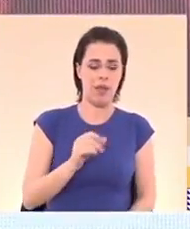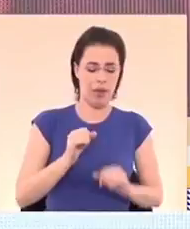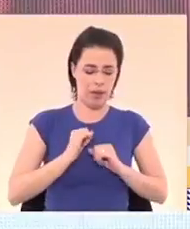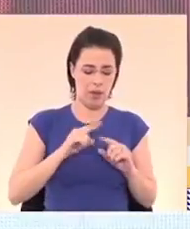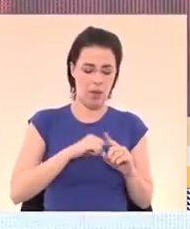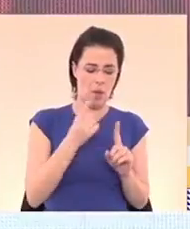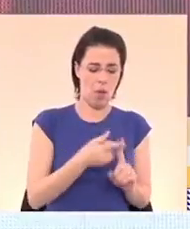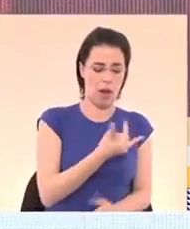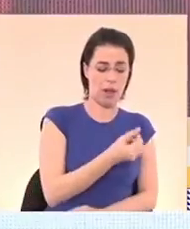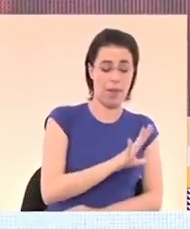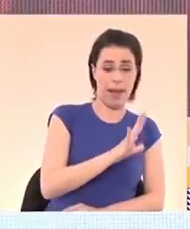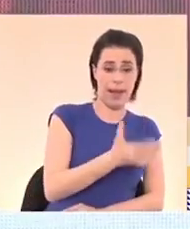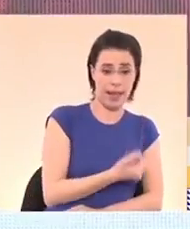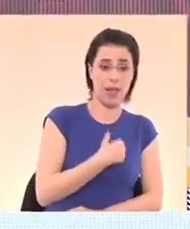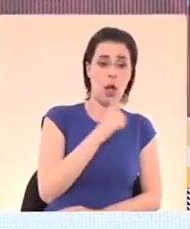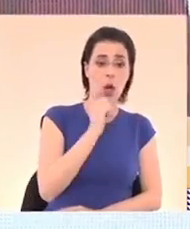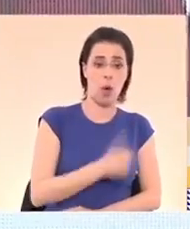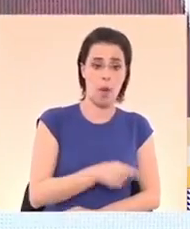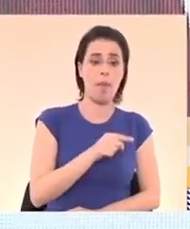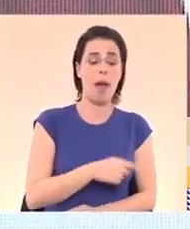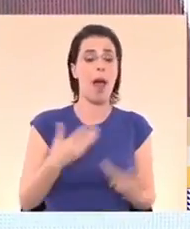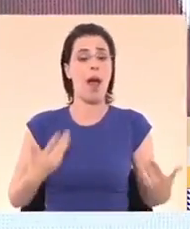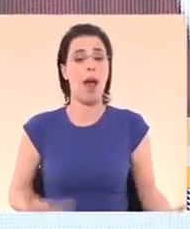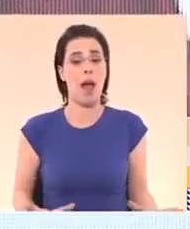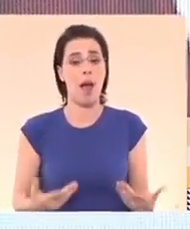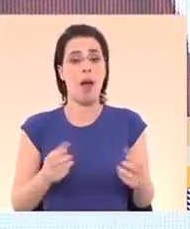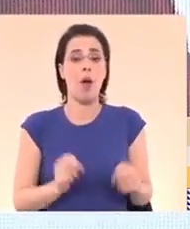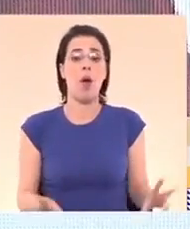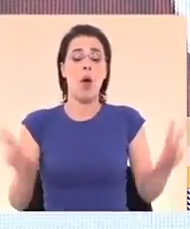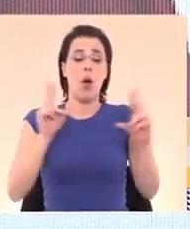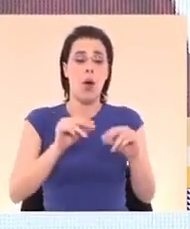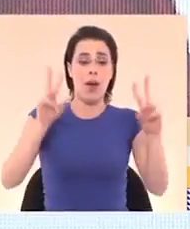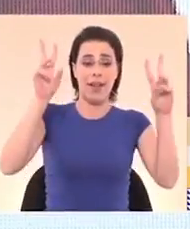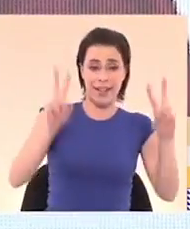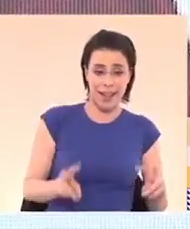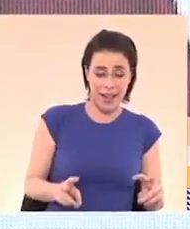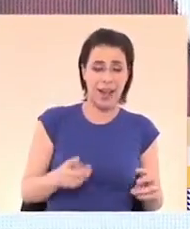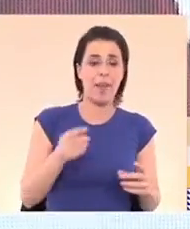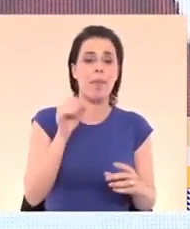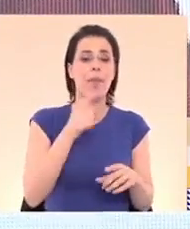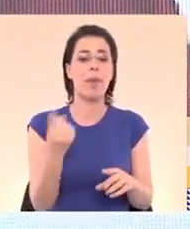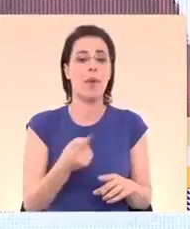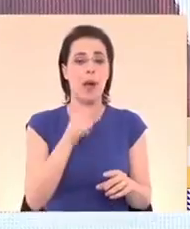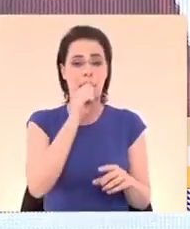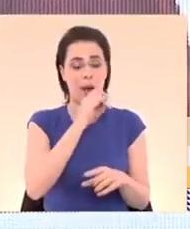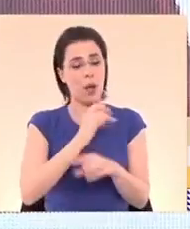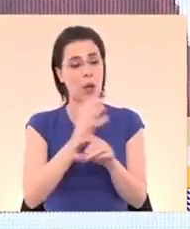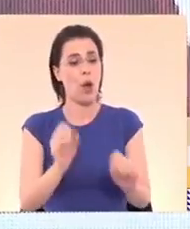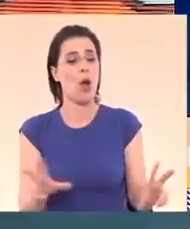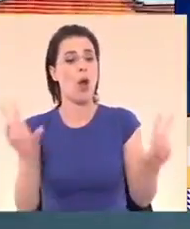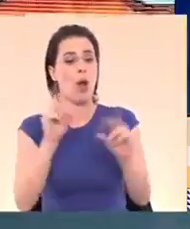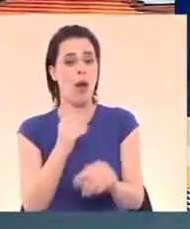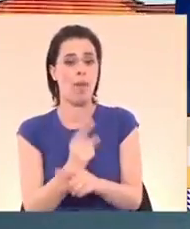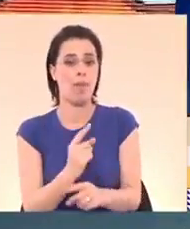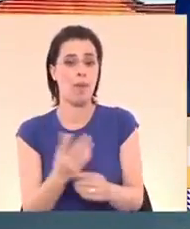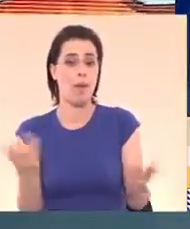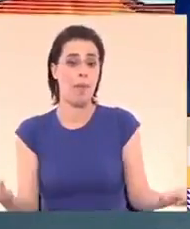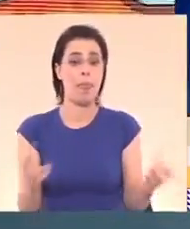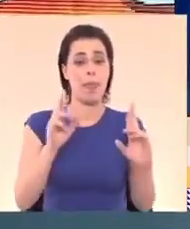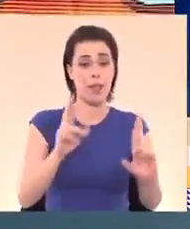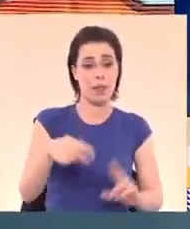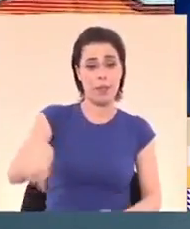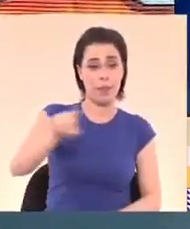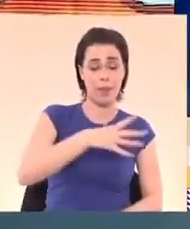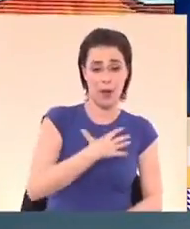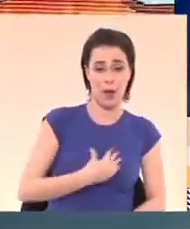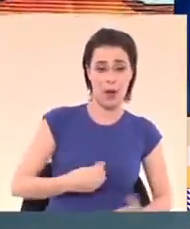em 2015, que eu comecei em 2015. E agora apresentei um novo tema. Mais tarde vou cantar um dos outros novos também. Espero que